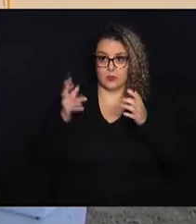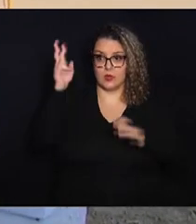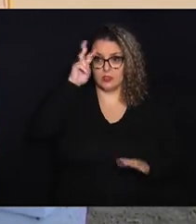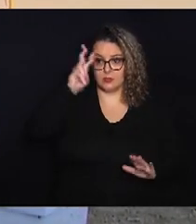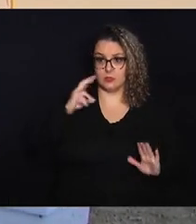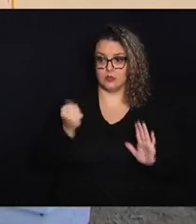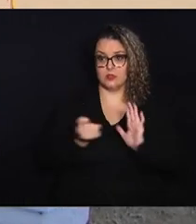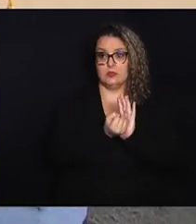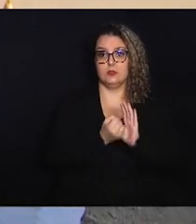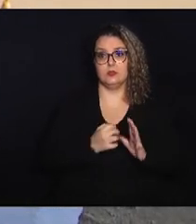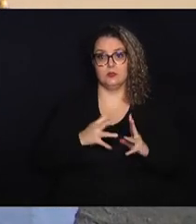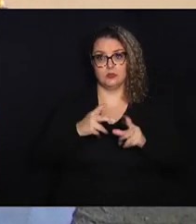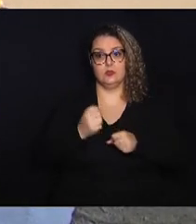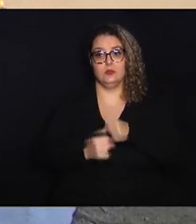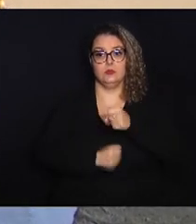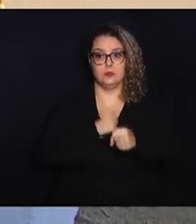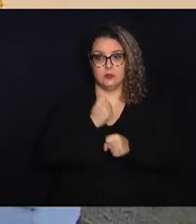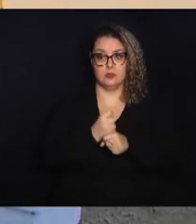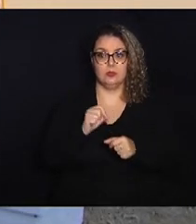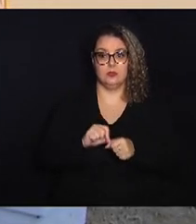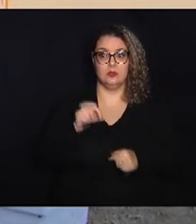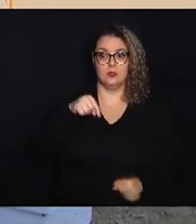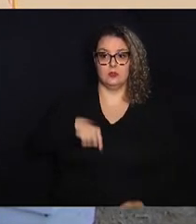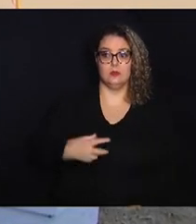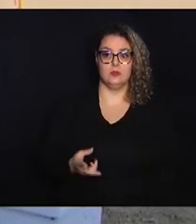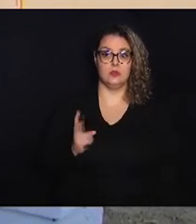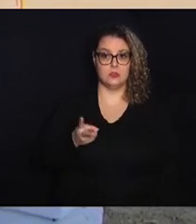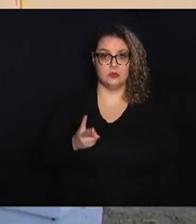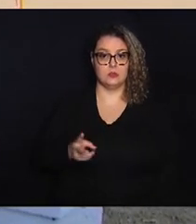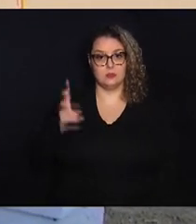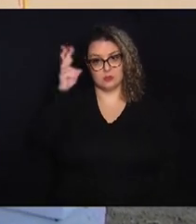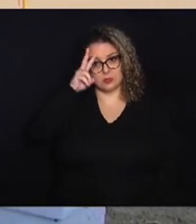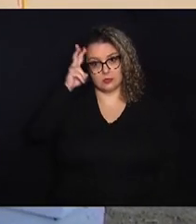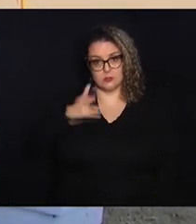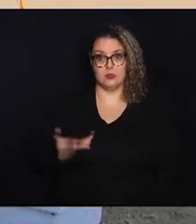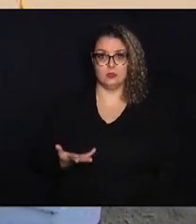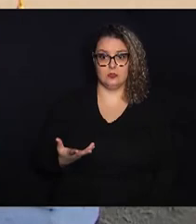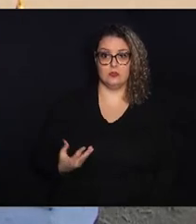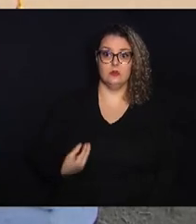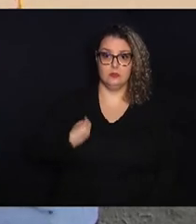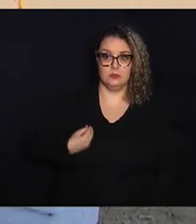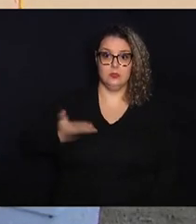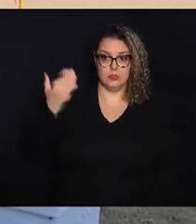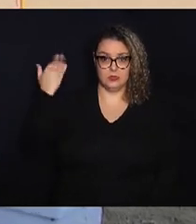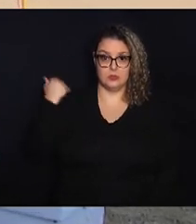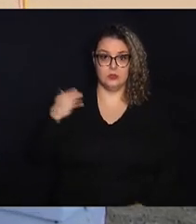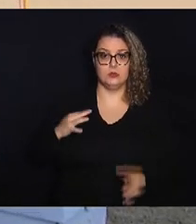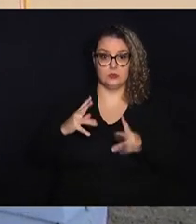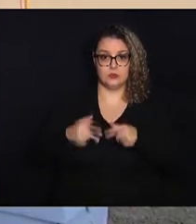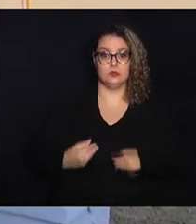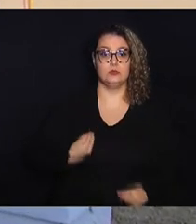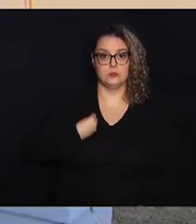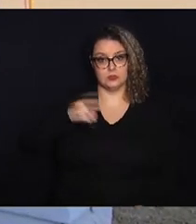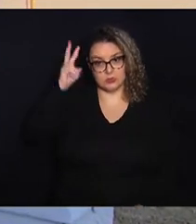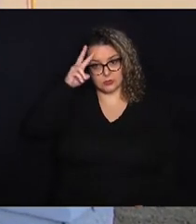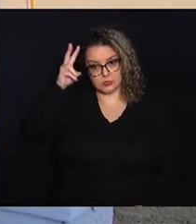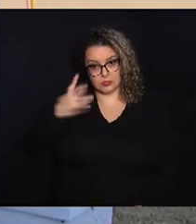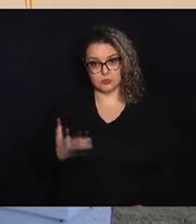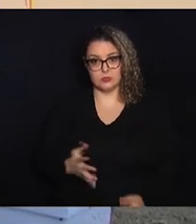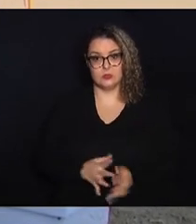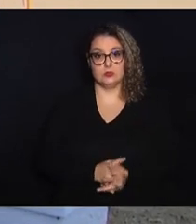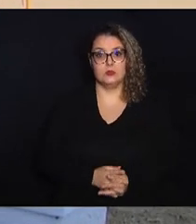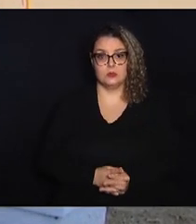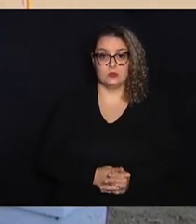que é anualmente realizado aqui, para sempre relembrar, né, aqueles que passaram, né, que tudo que se passou, as histórias,